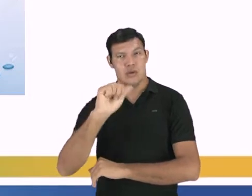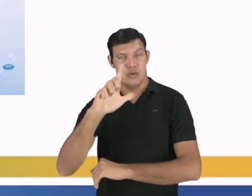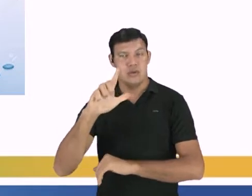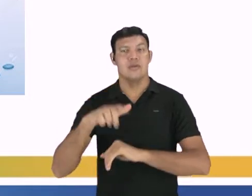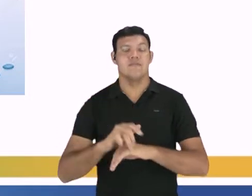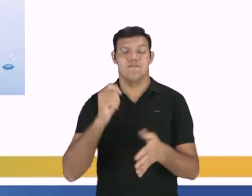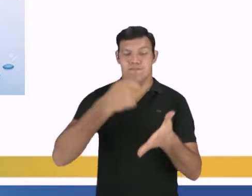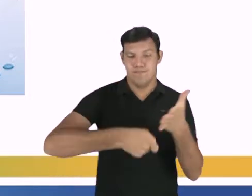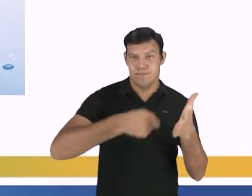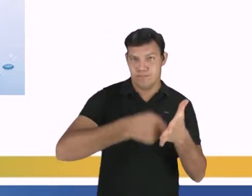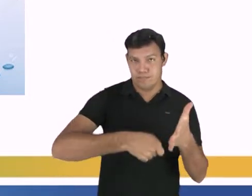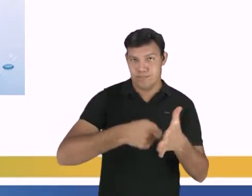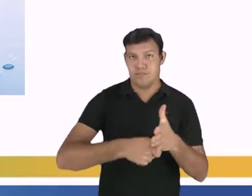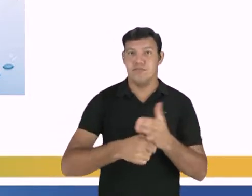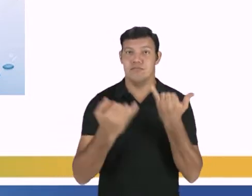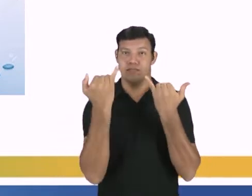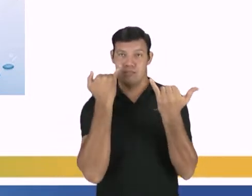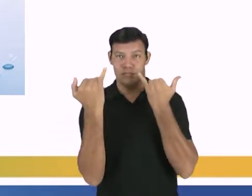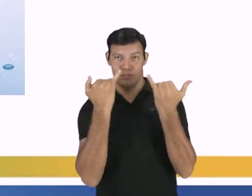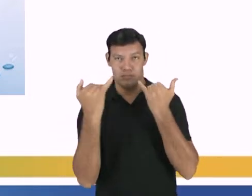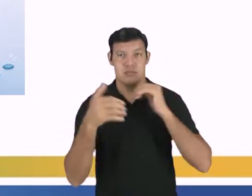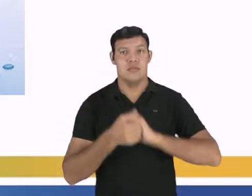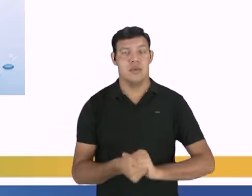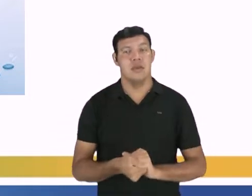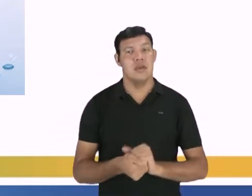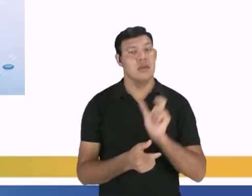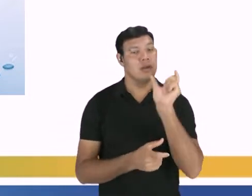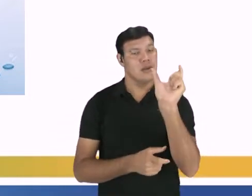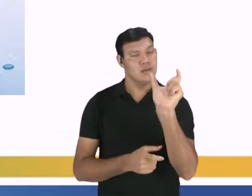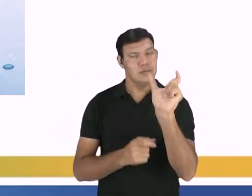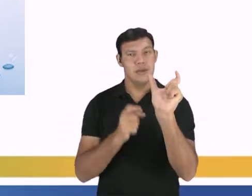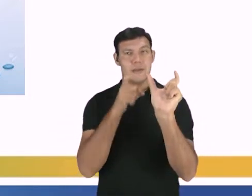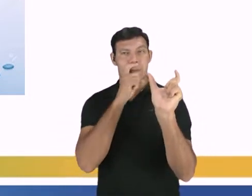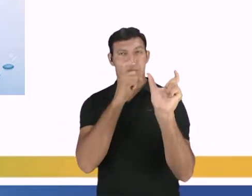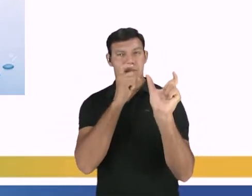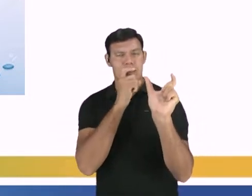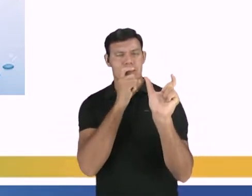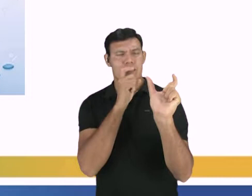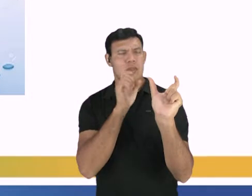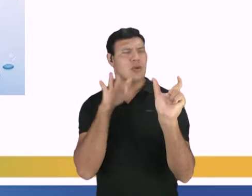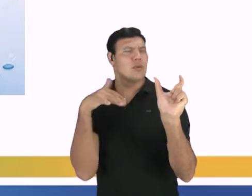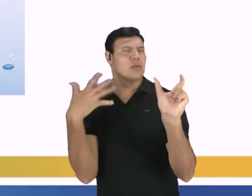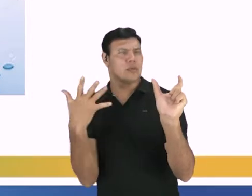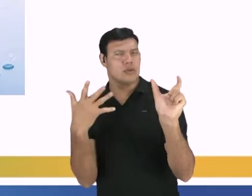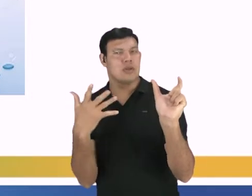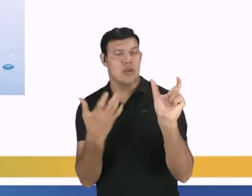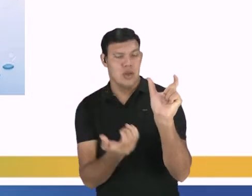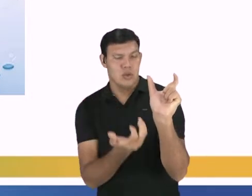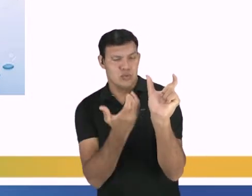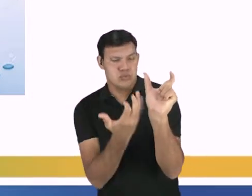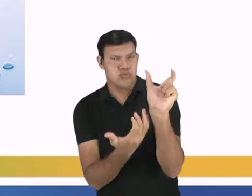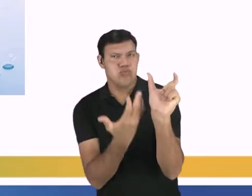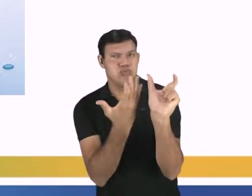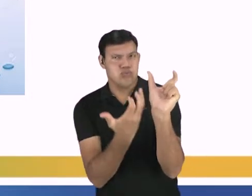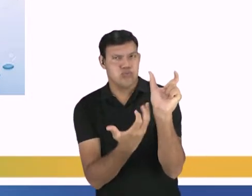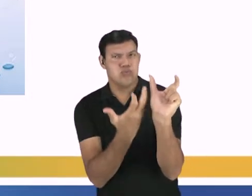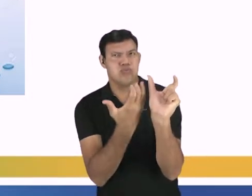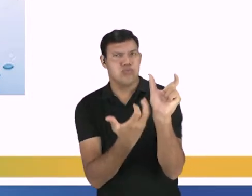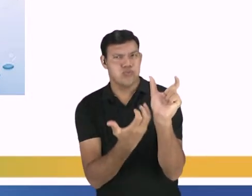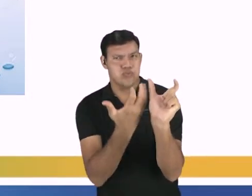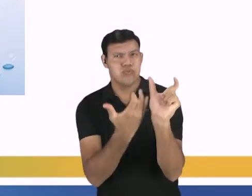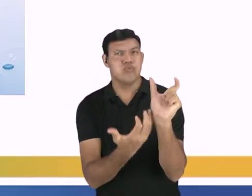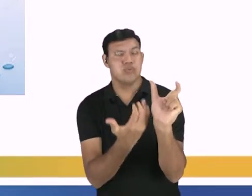aí. No caso do gelo, a condição é aquecer o gelo. Se ele